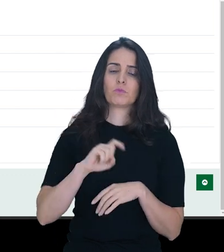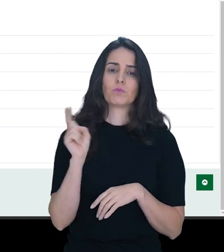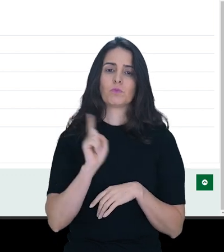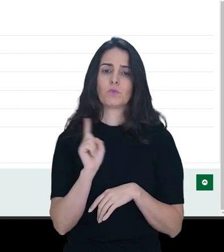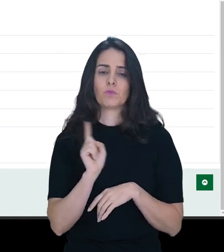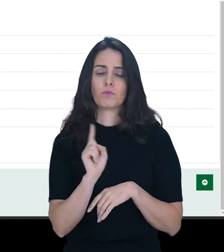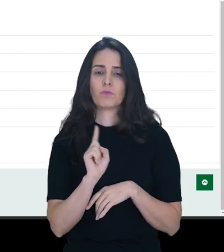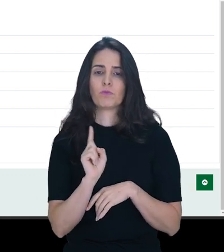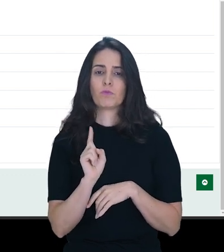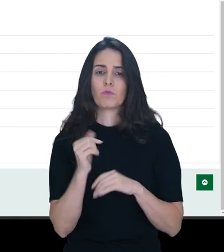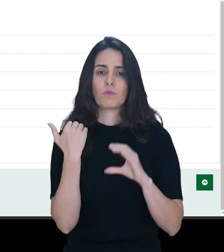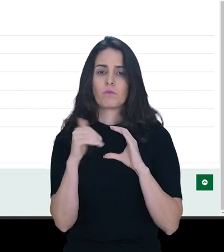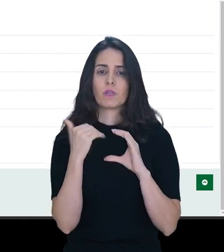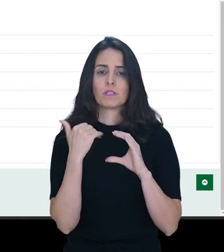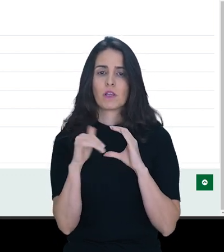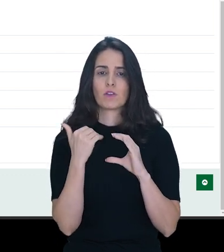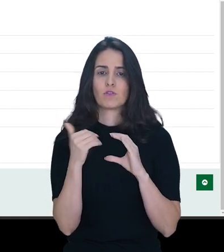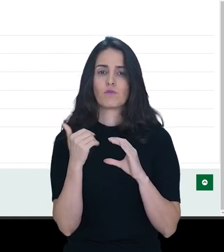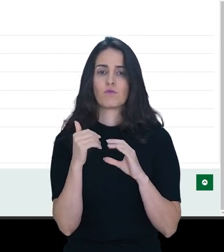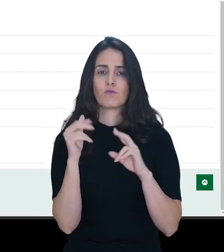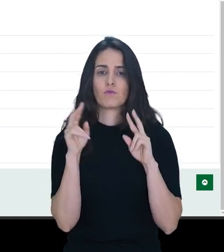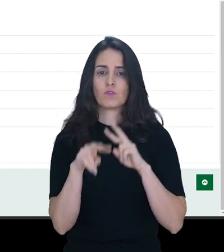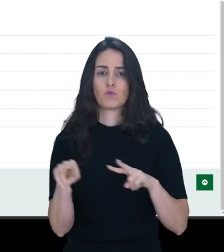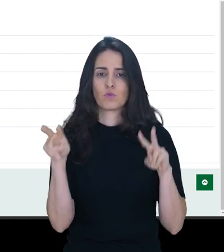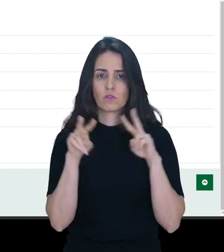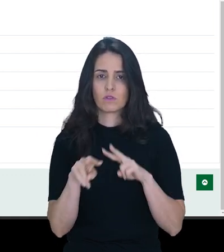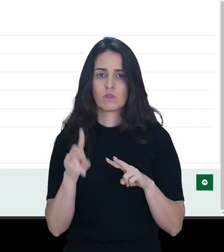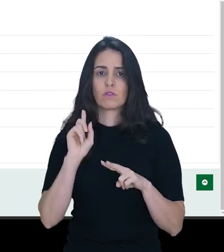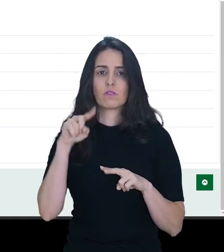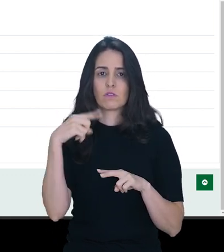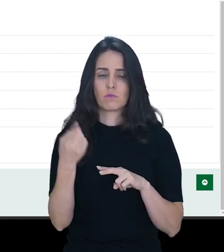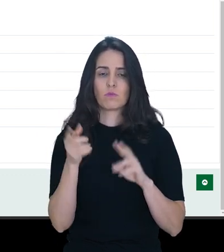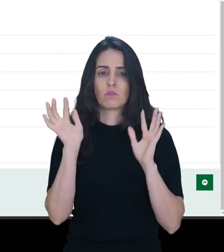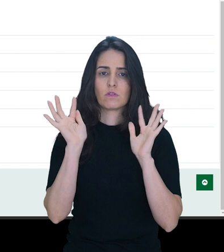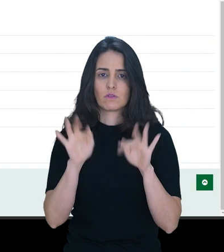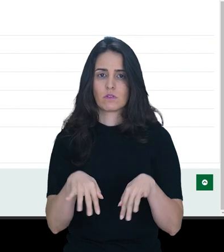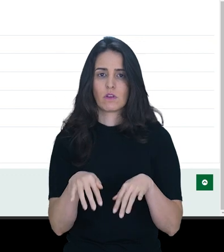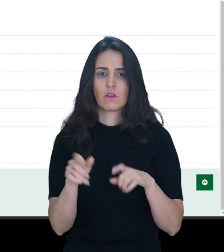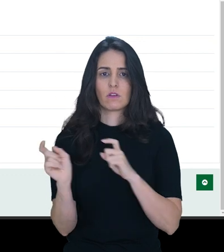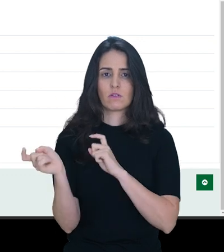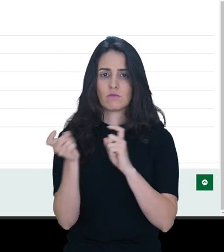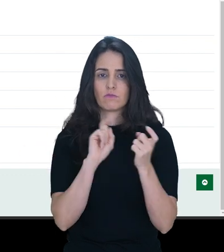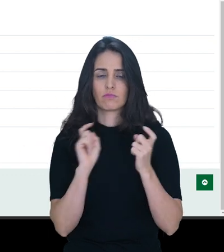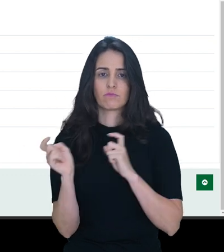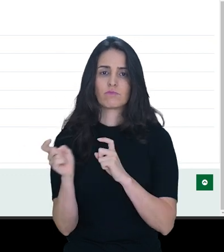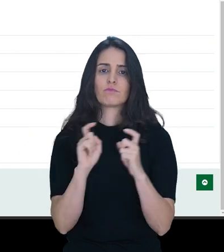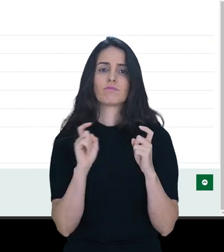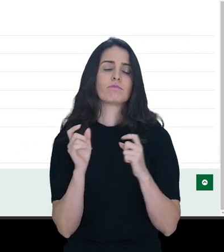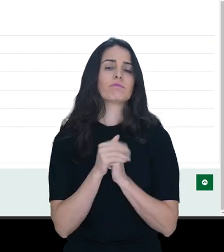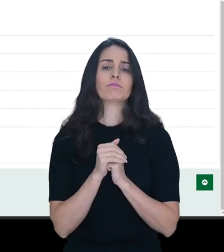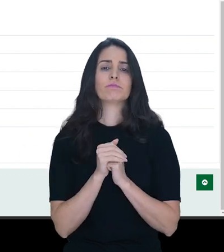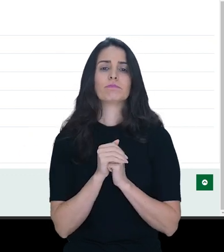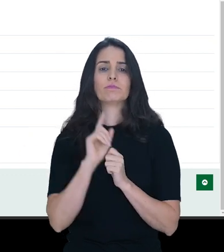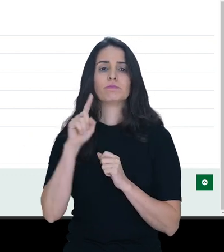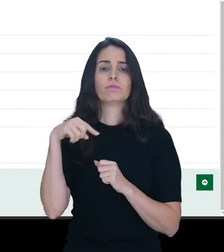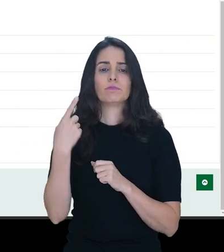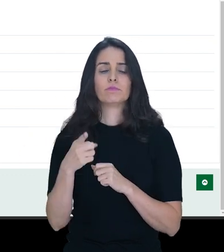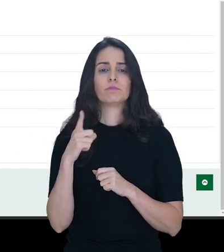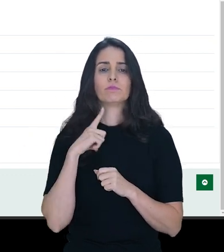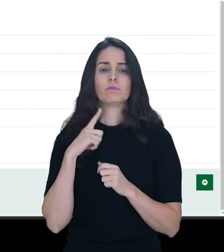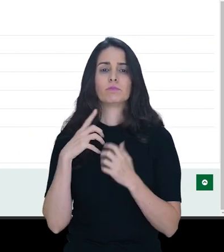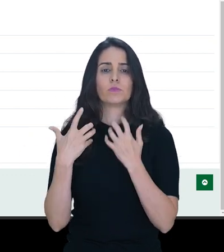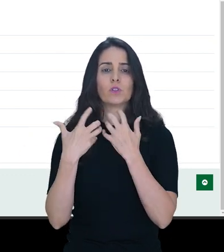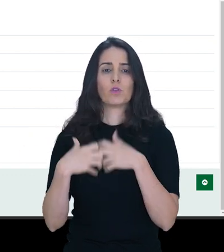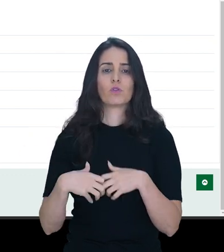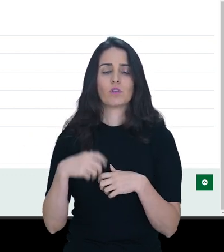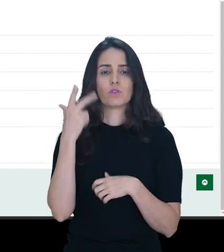as mensagens sejam visualizadas depois do encerramento da sessão e aqui por fim as